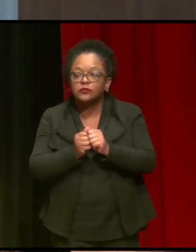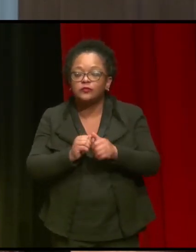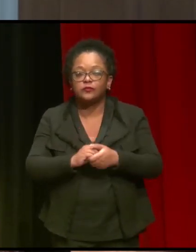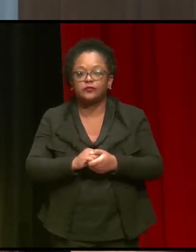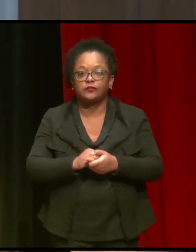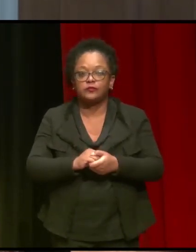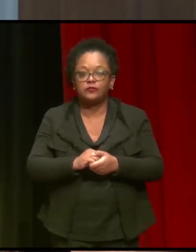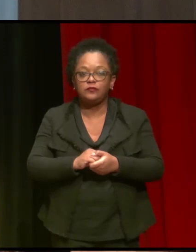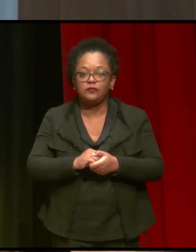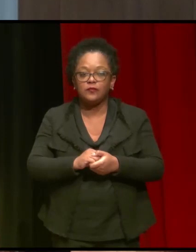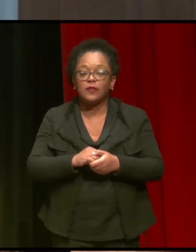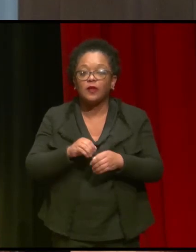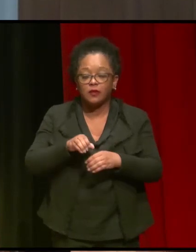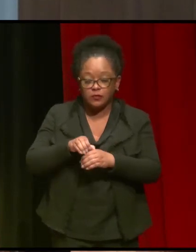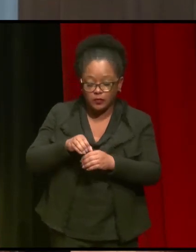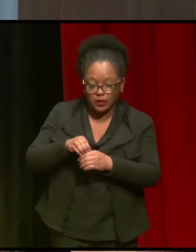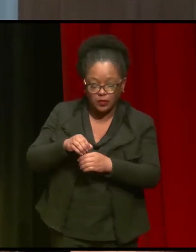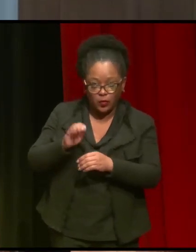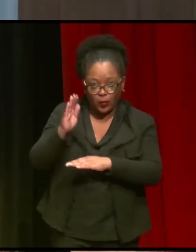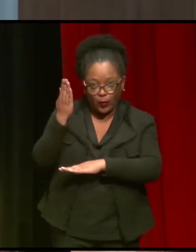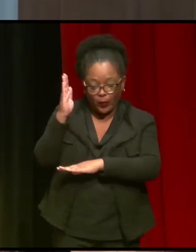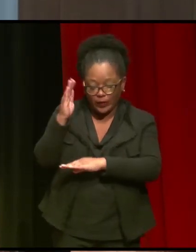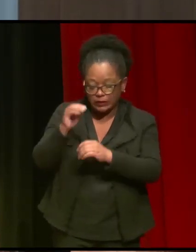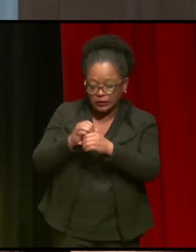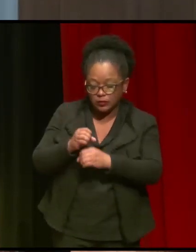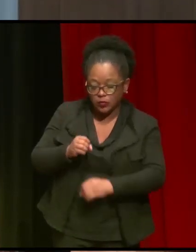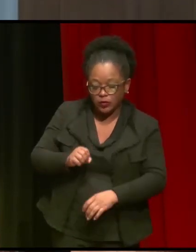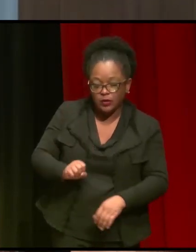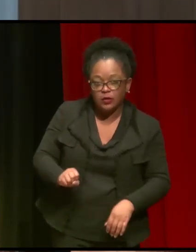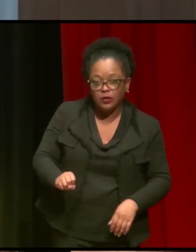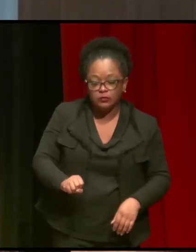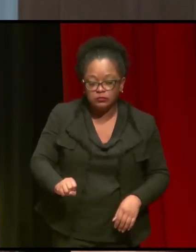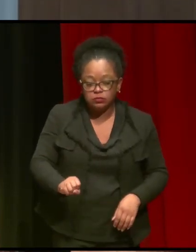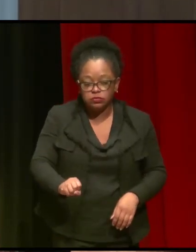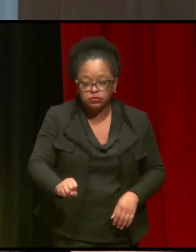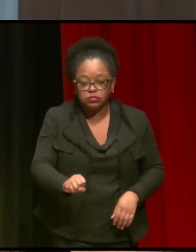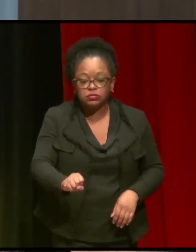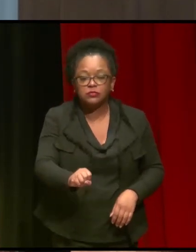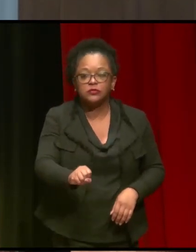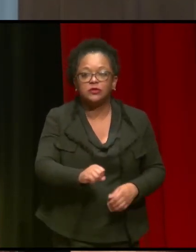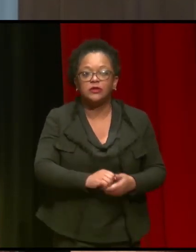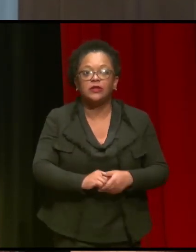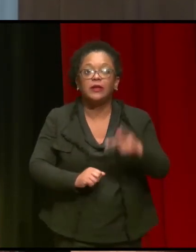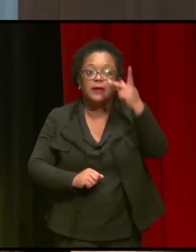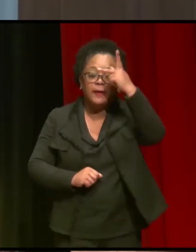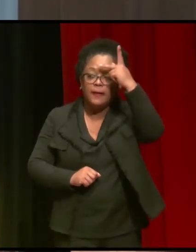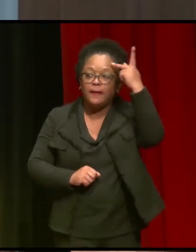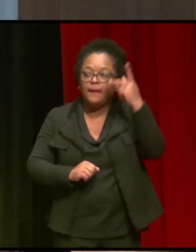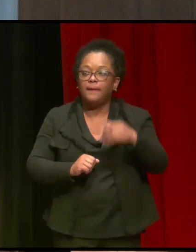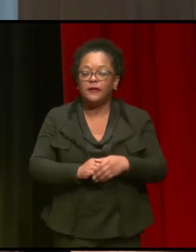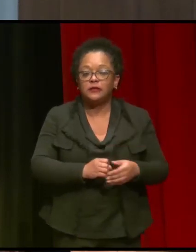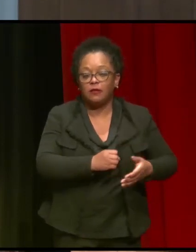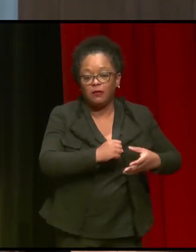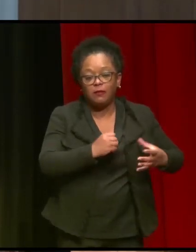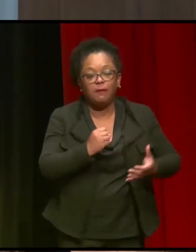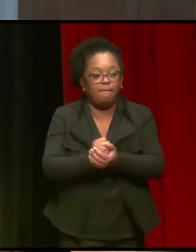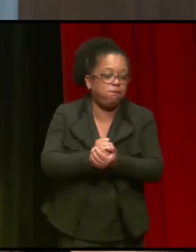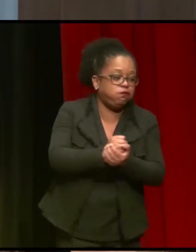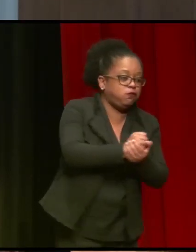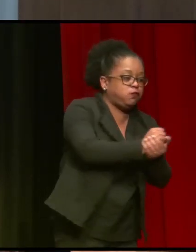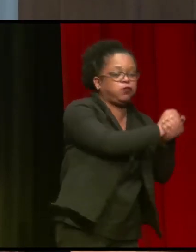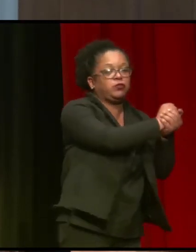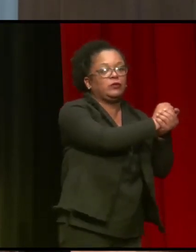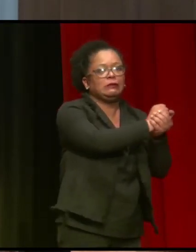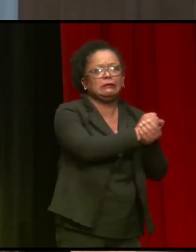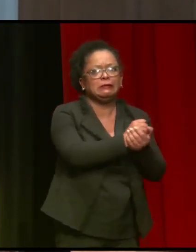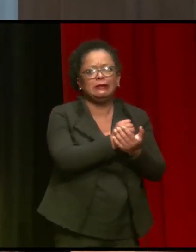Muletas, por exemplo. Tem gente que usa muletas e tal. Aí ele senta numa mesa, né? Aí vem alguém lá, já vi isso na minha igreja, pega as muletas, botou lá, fala, mas como é que a mulher vai